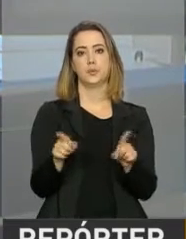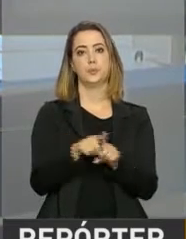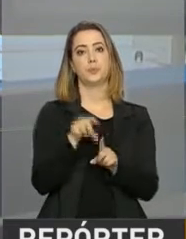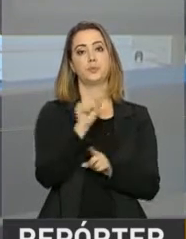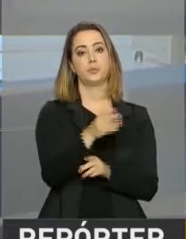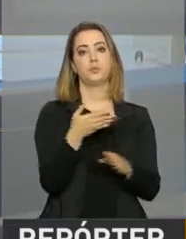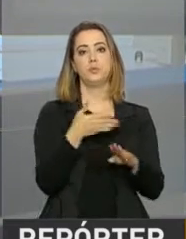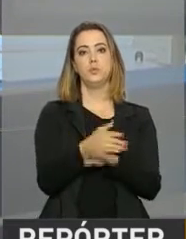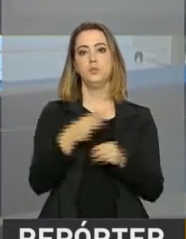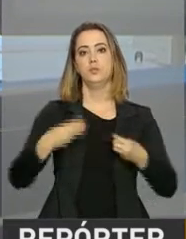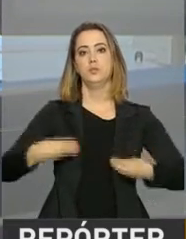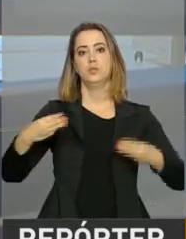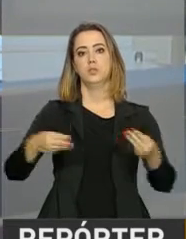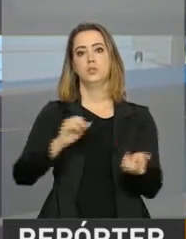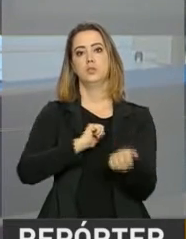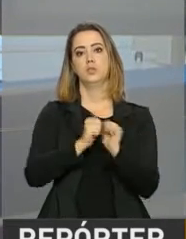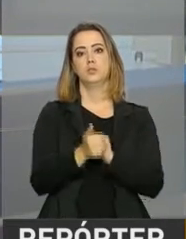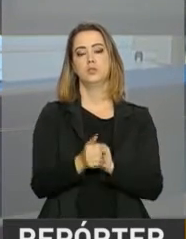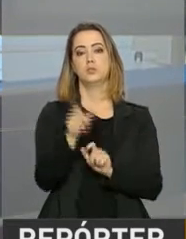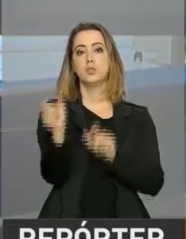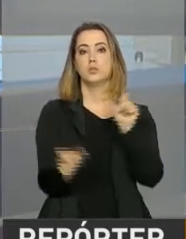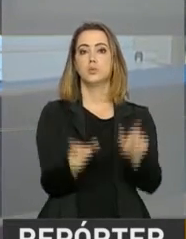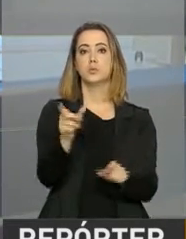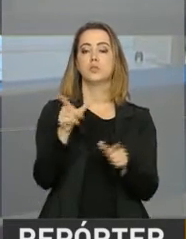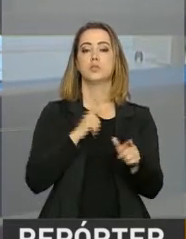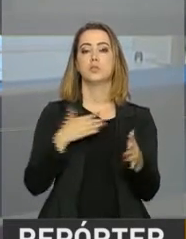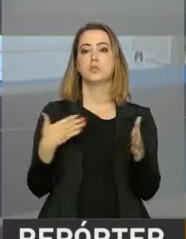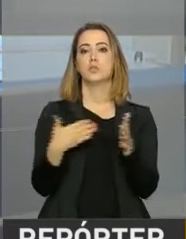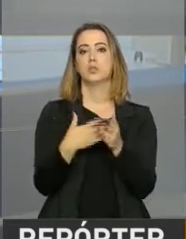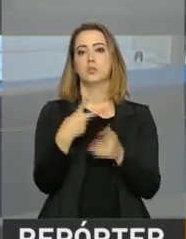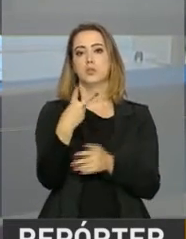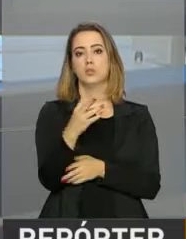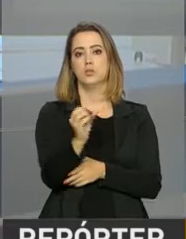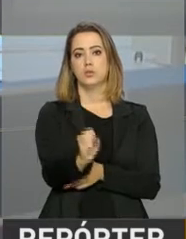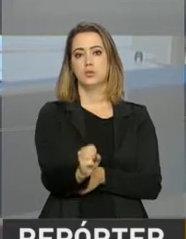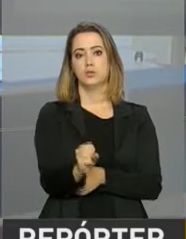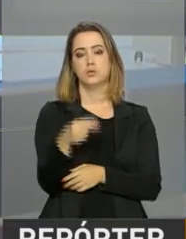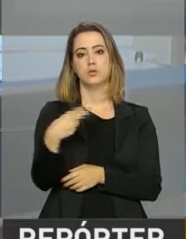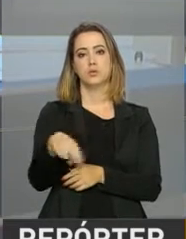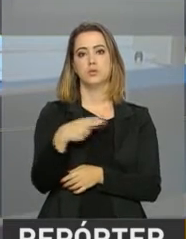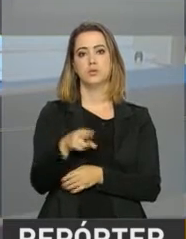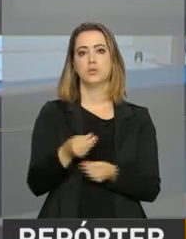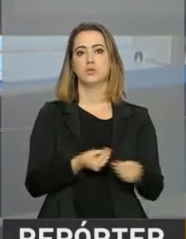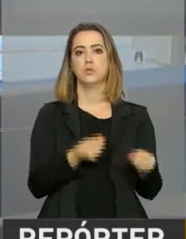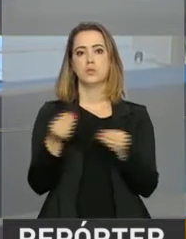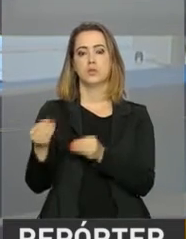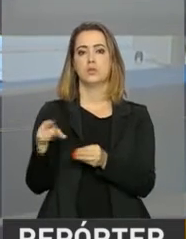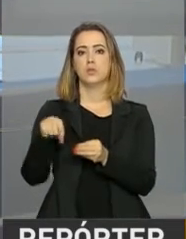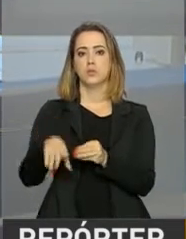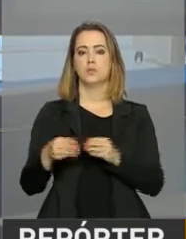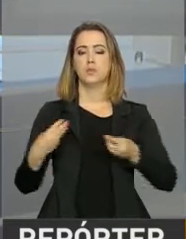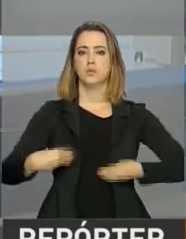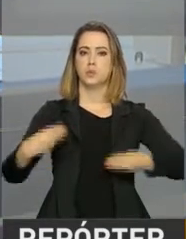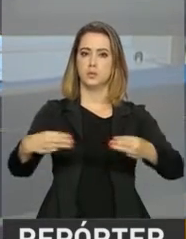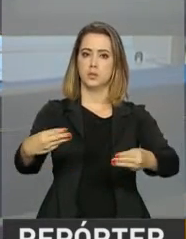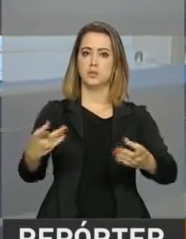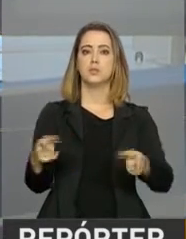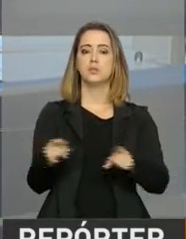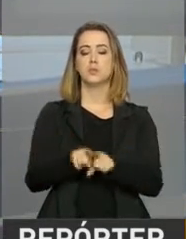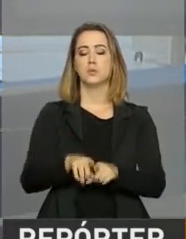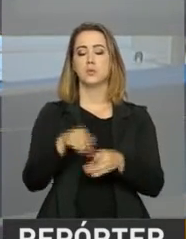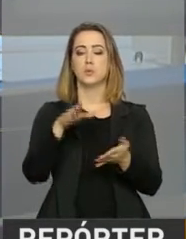inscrições, no site do Ministério do Esporte, os atletas terão até 28 de novembro para enviar à sede do Ministério em Brasília